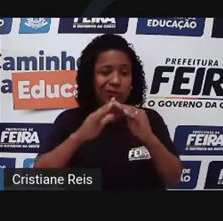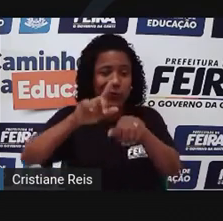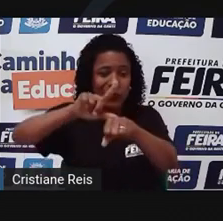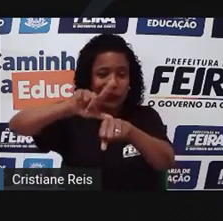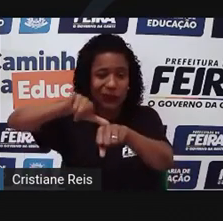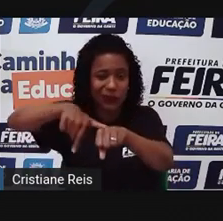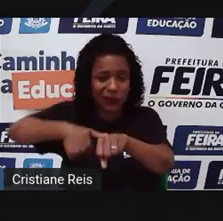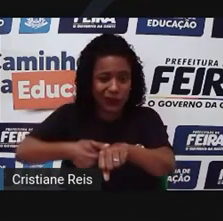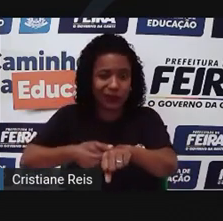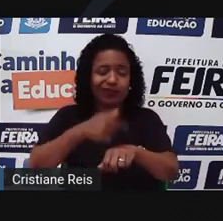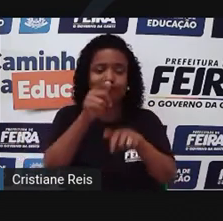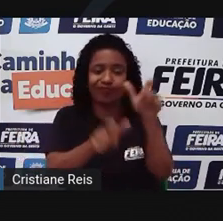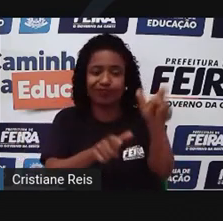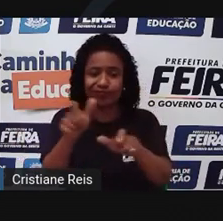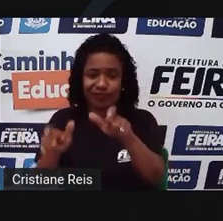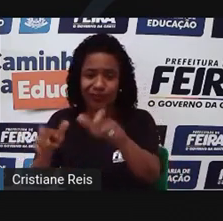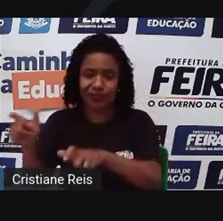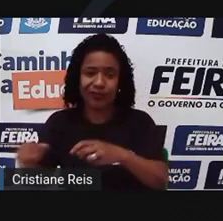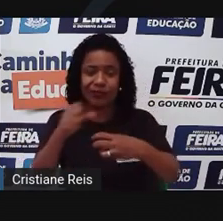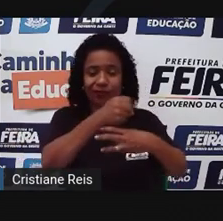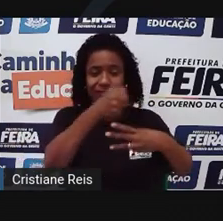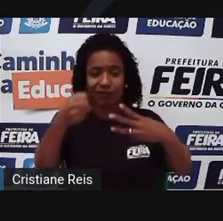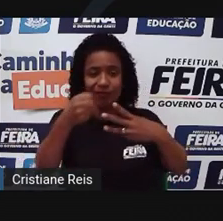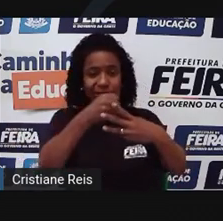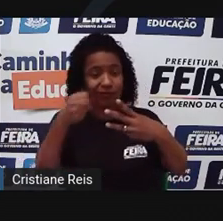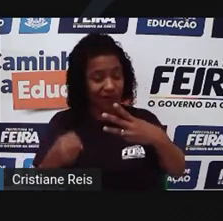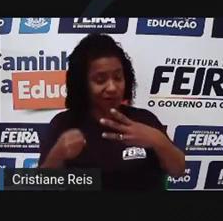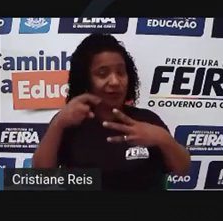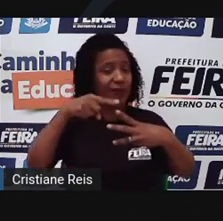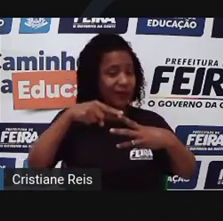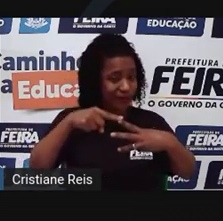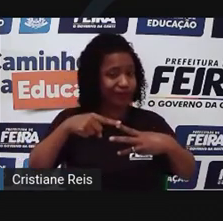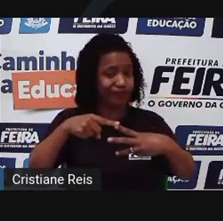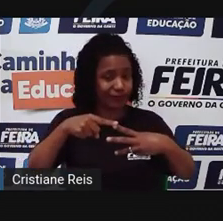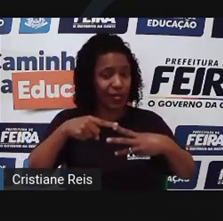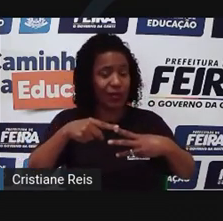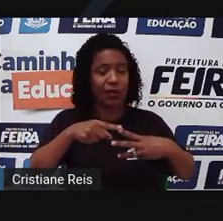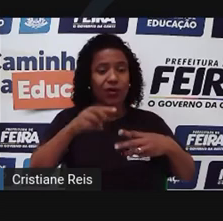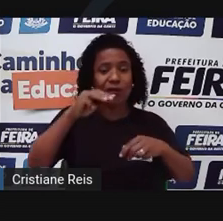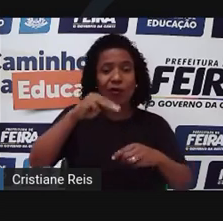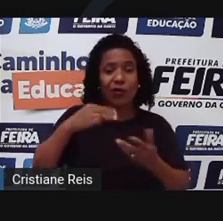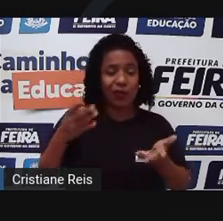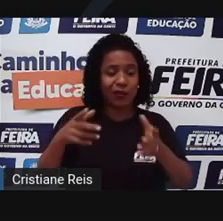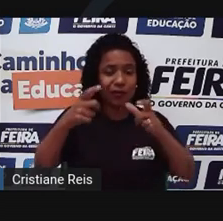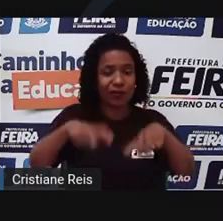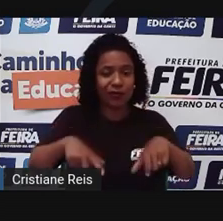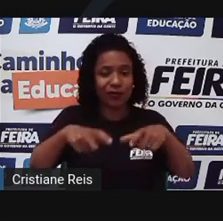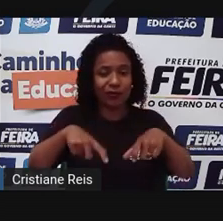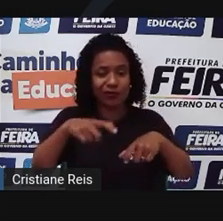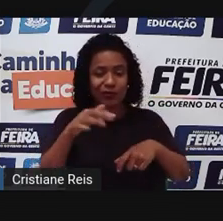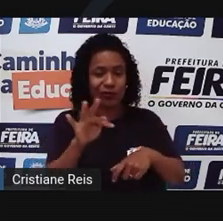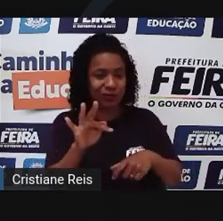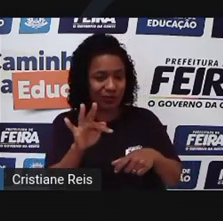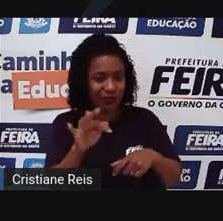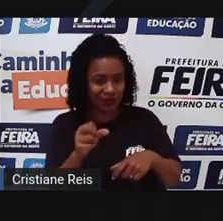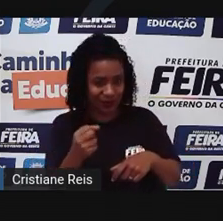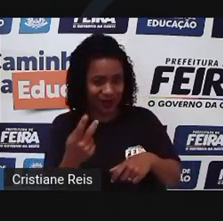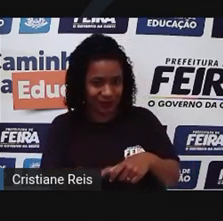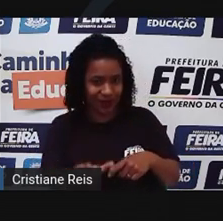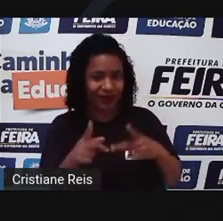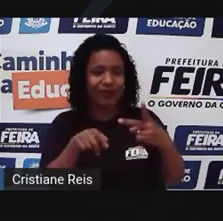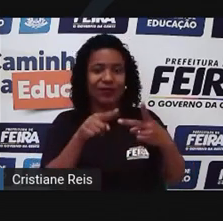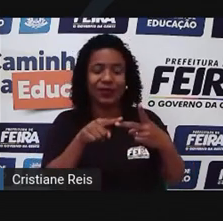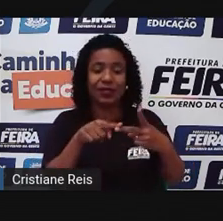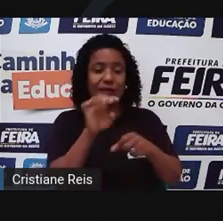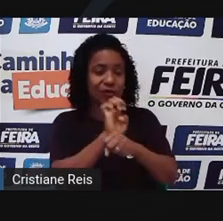essa divisão dos poderes, né, do federal, estadual, municipal, que acaba sendo um problema também para o desenho da educação no Brasil.